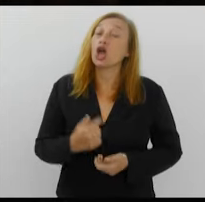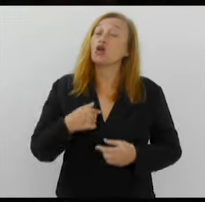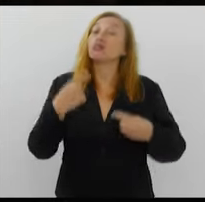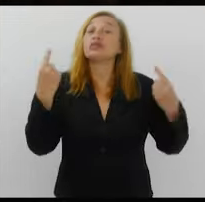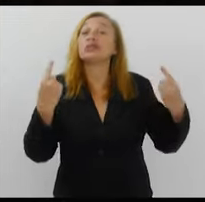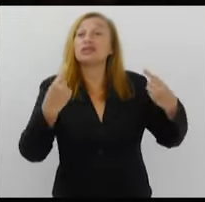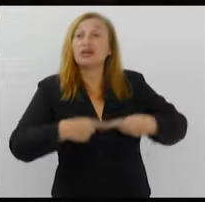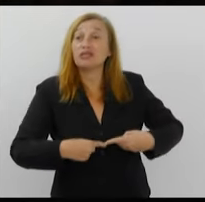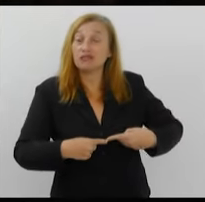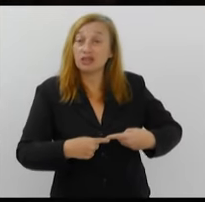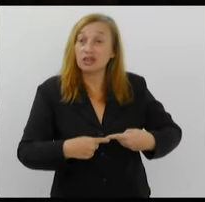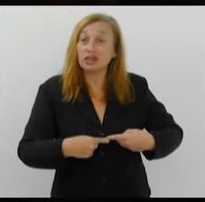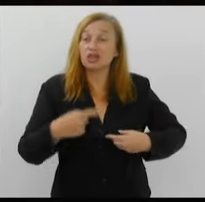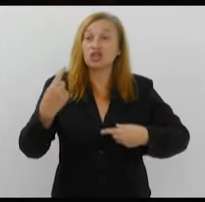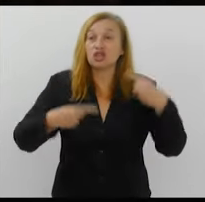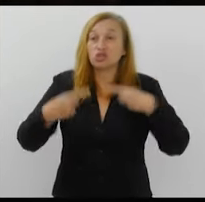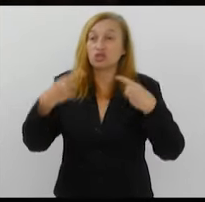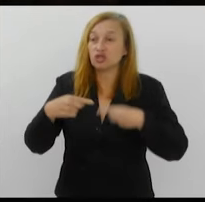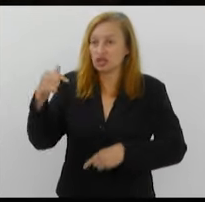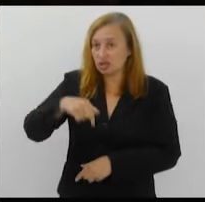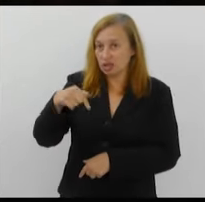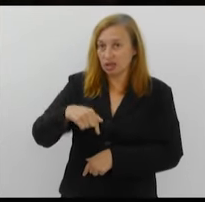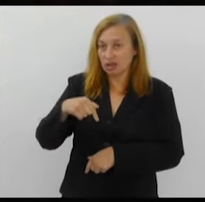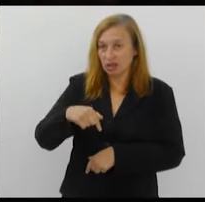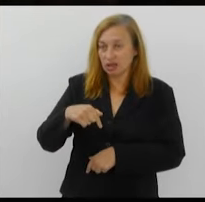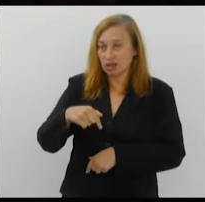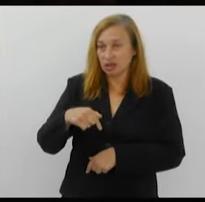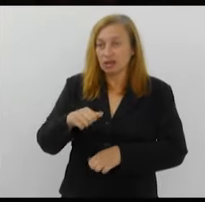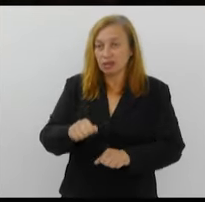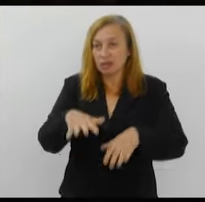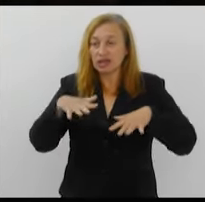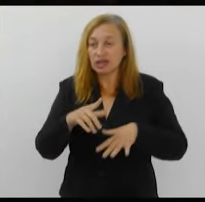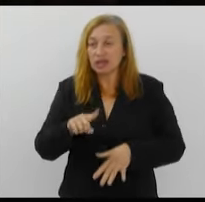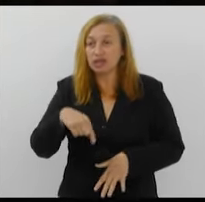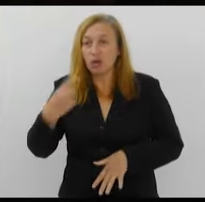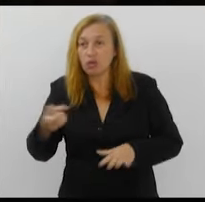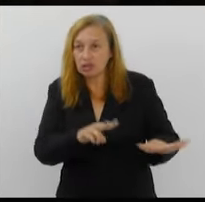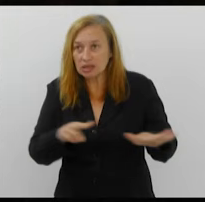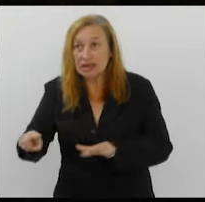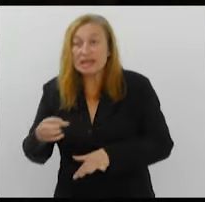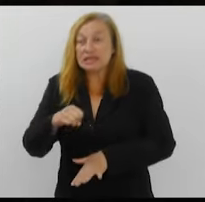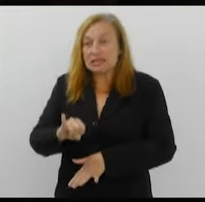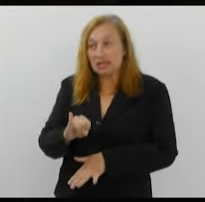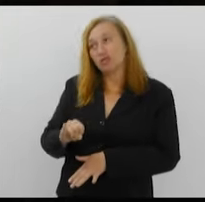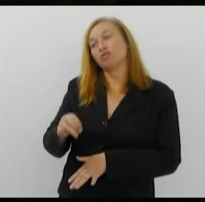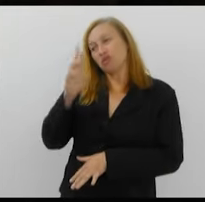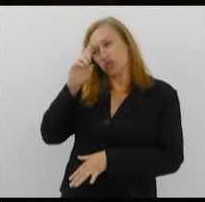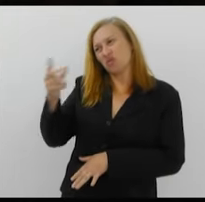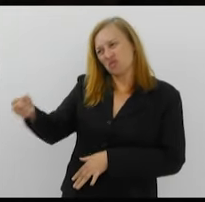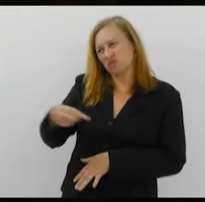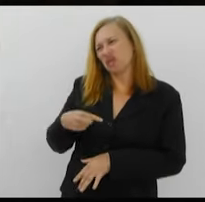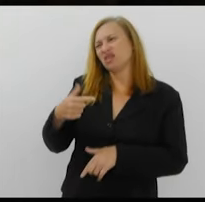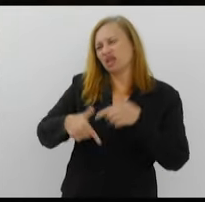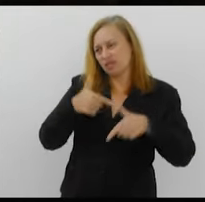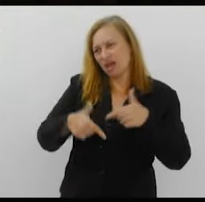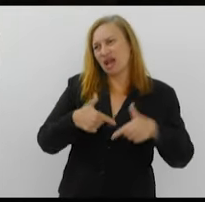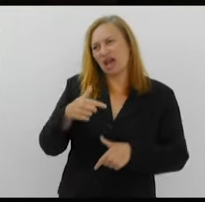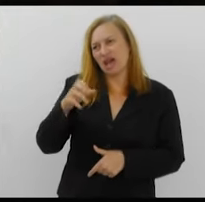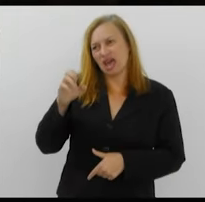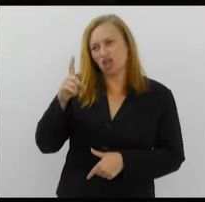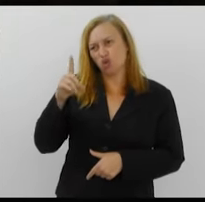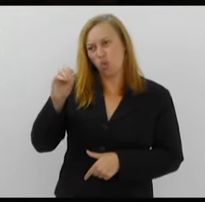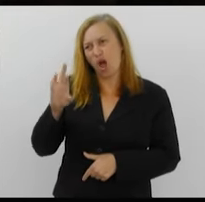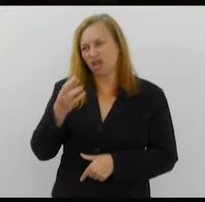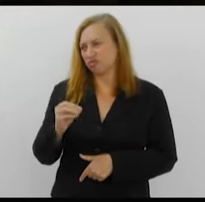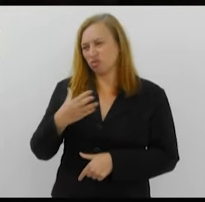desafio a fazer e debater conosco aqui nesse plenário na próxima semana, se o senhor vier trabalhar, deputado Eduardo Cavalieri. O senhor não gosta de